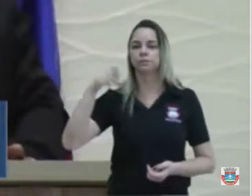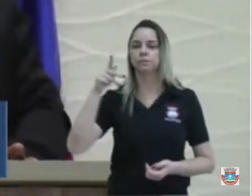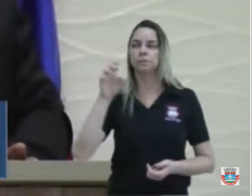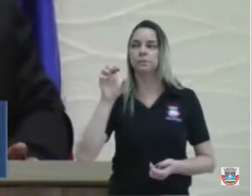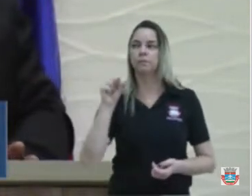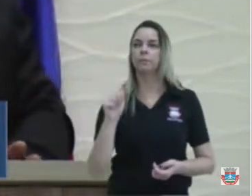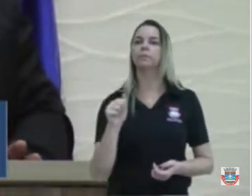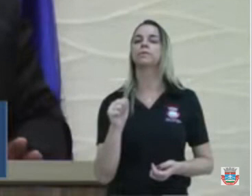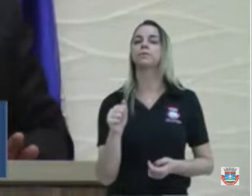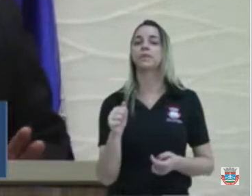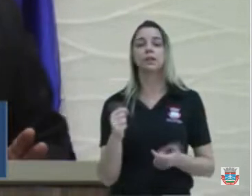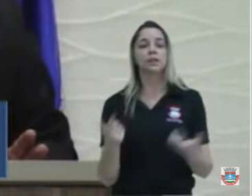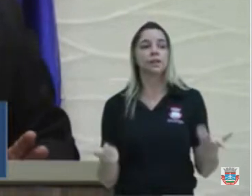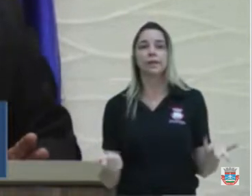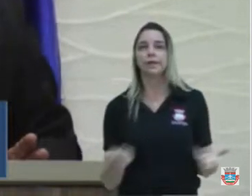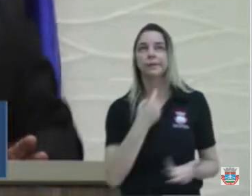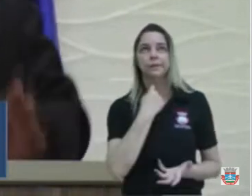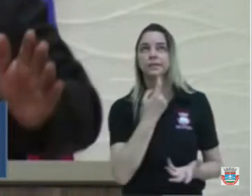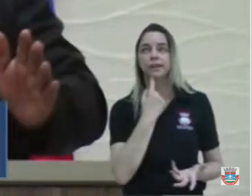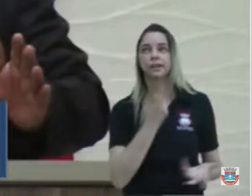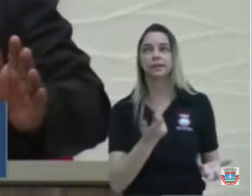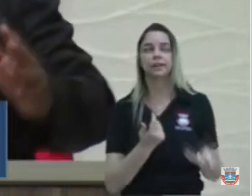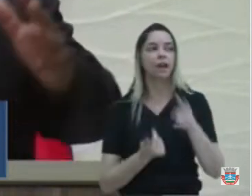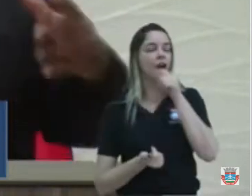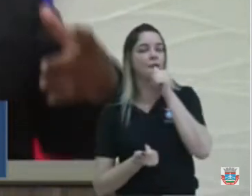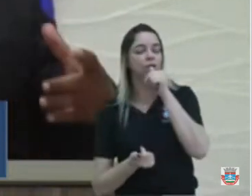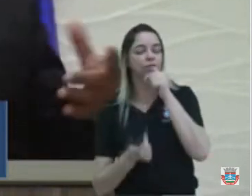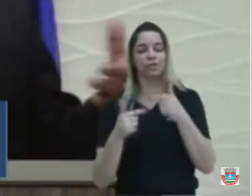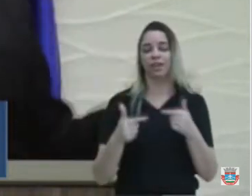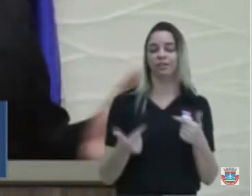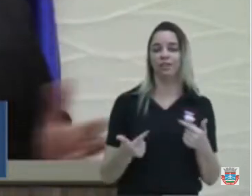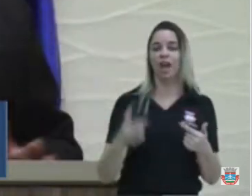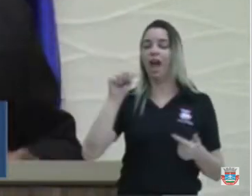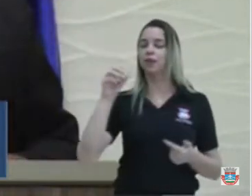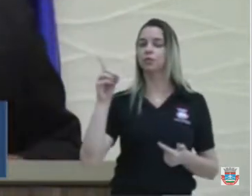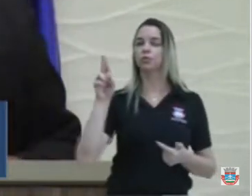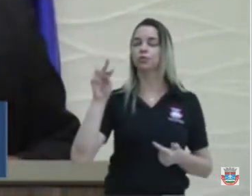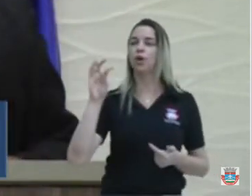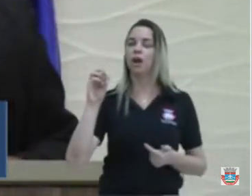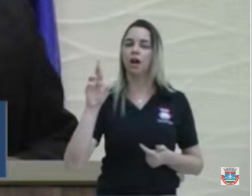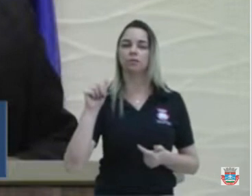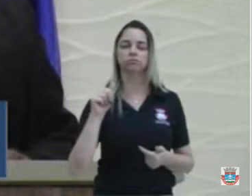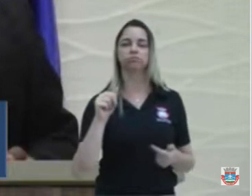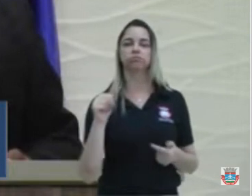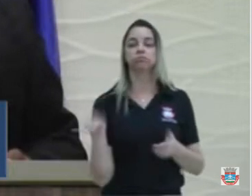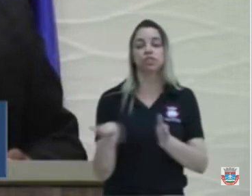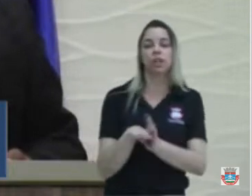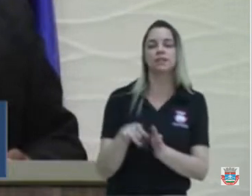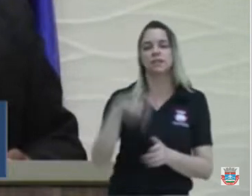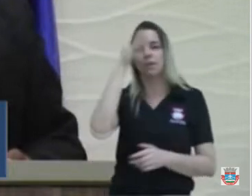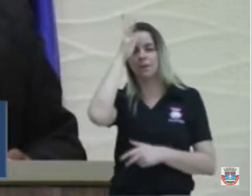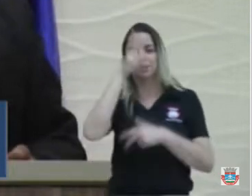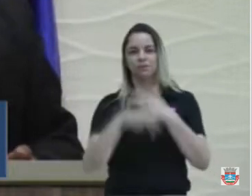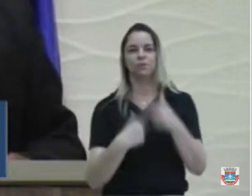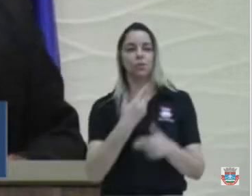a gente fazer essa rede se não tem água. Só vai existir água quando chegar a adutora nova para São Bento. Era o que o pessoal